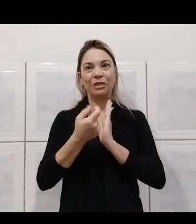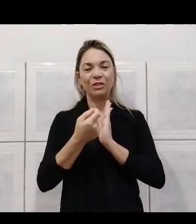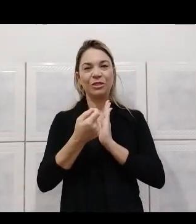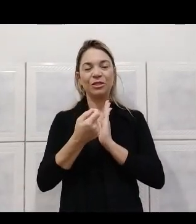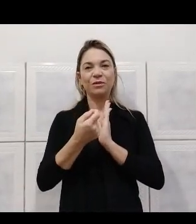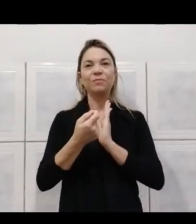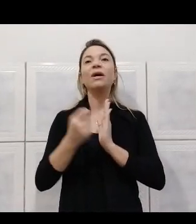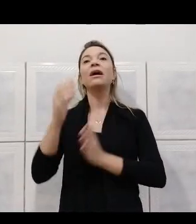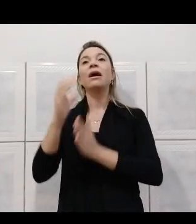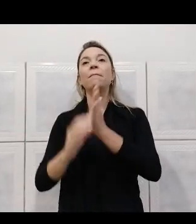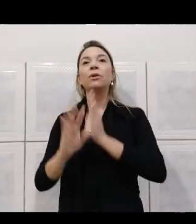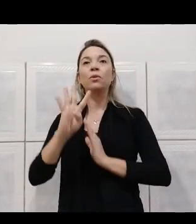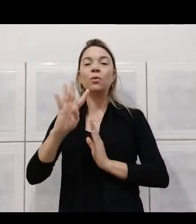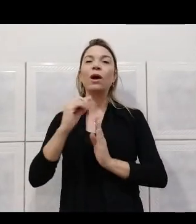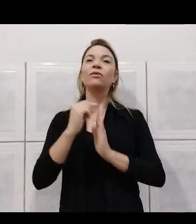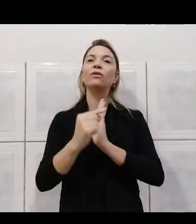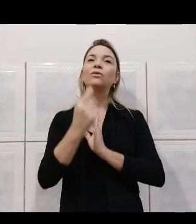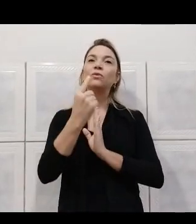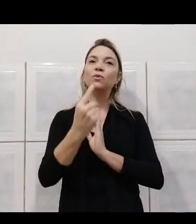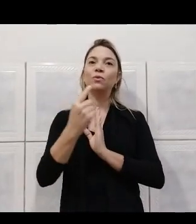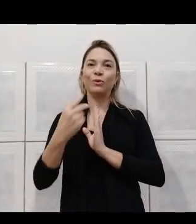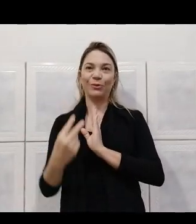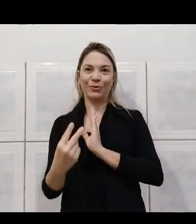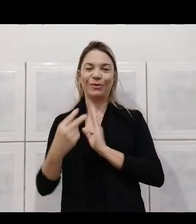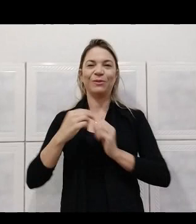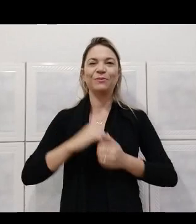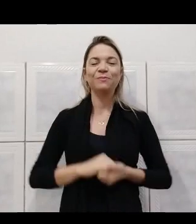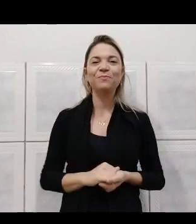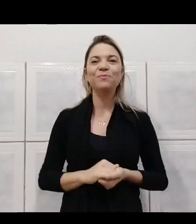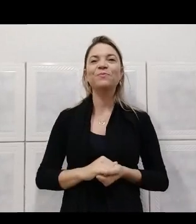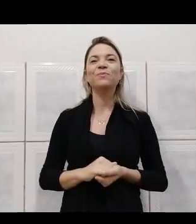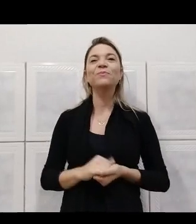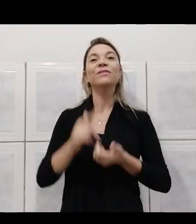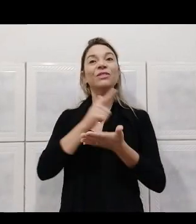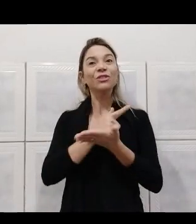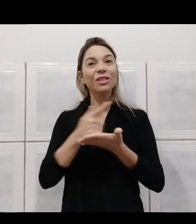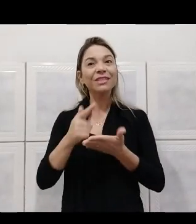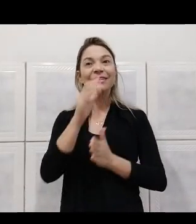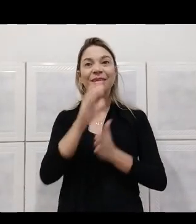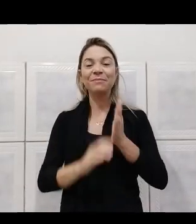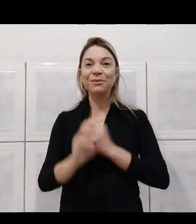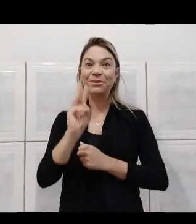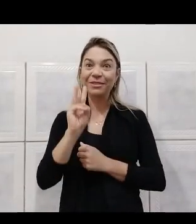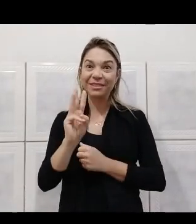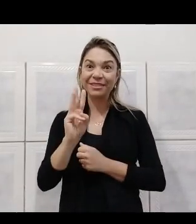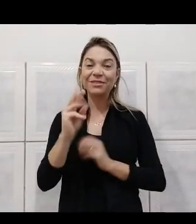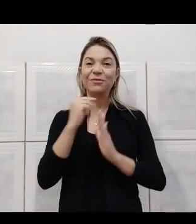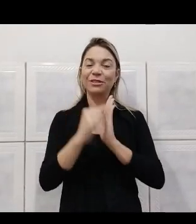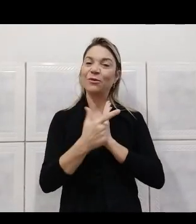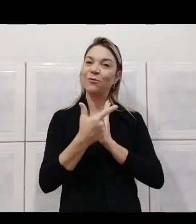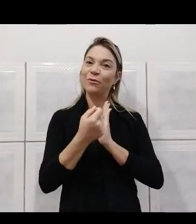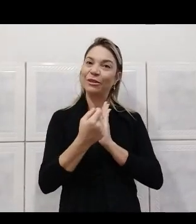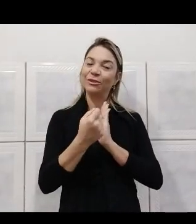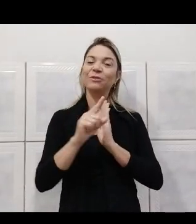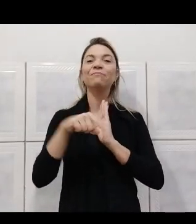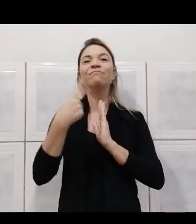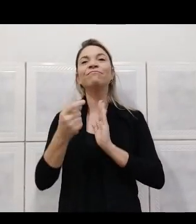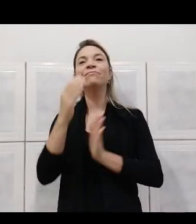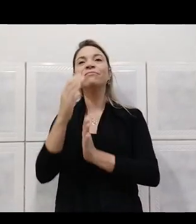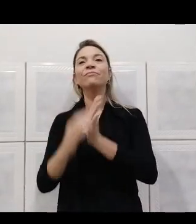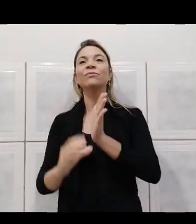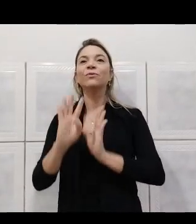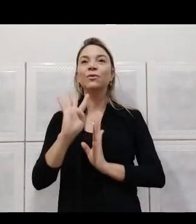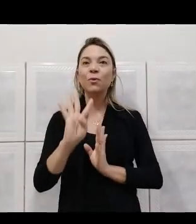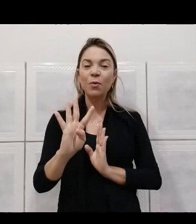versos 1 e 2. Gênesis 3, 20, e depois, no capítulo 4, os